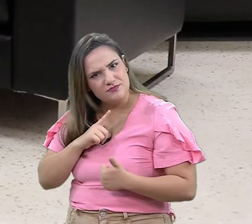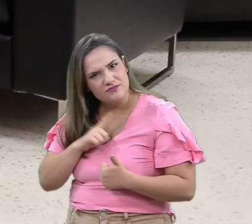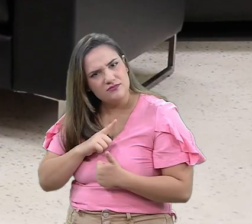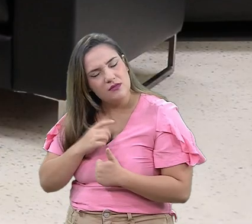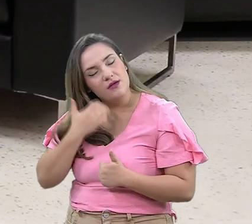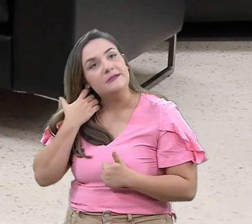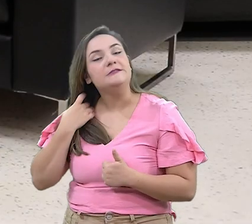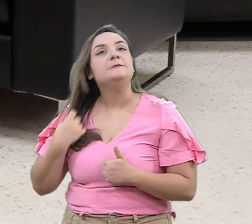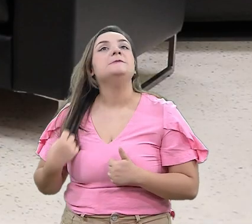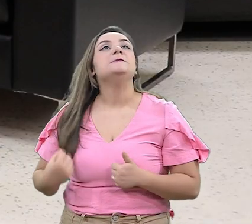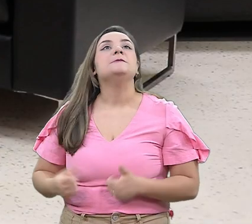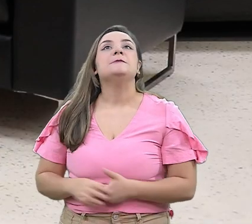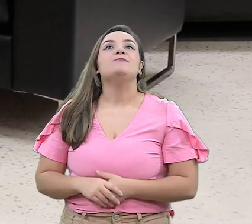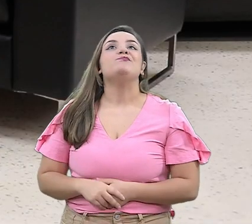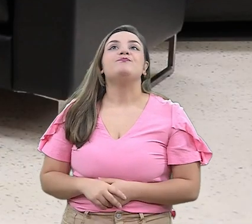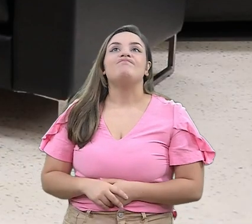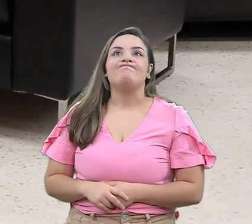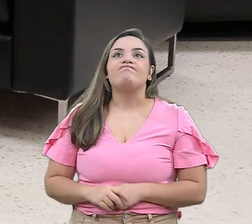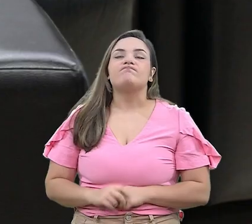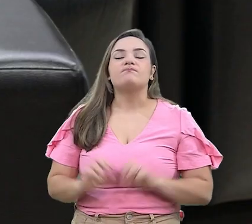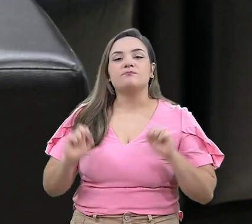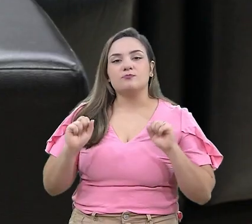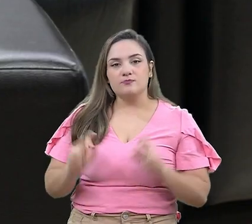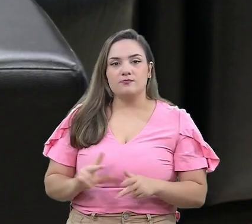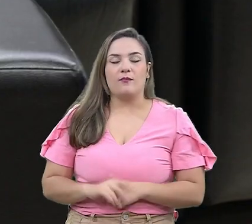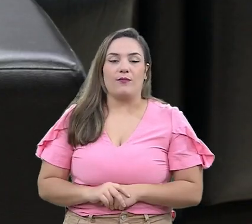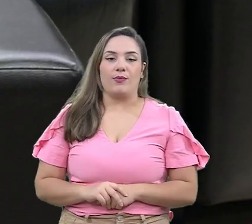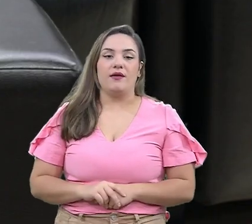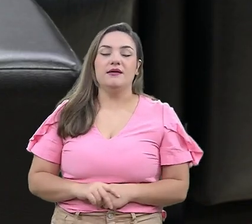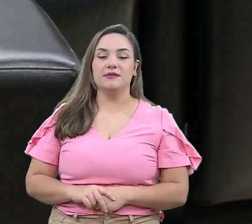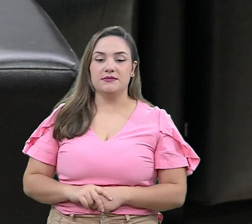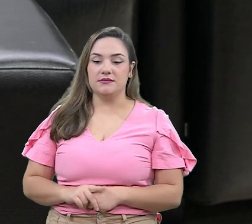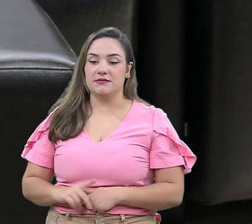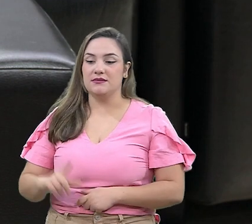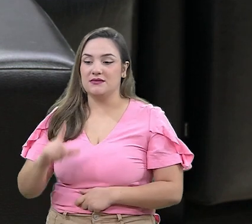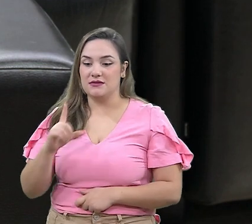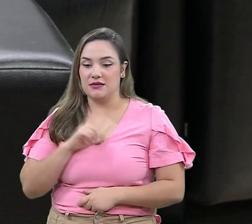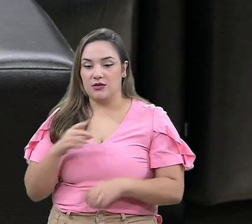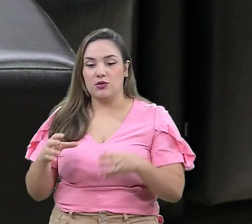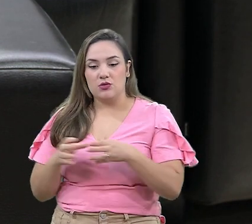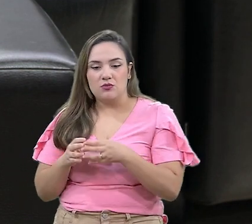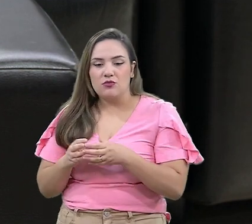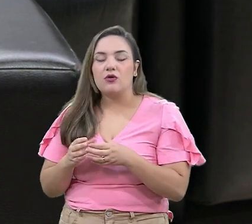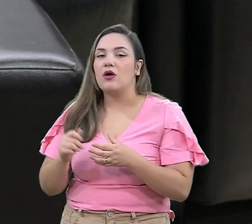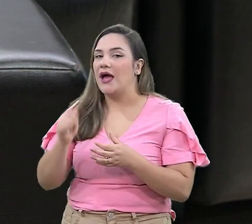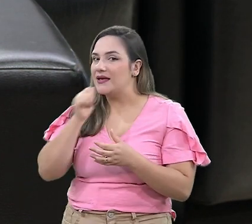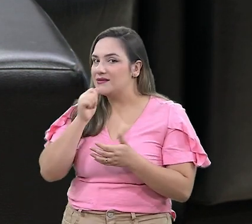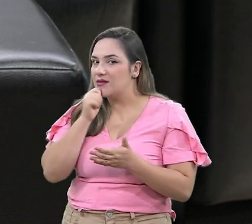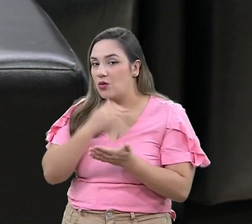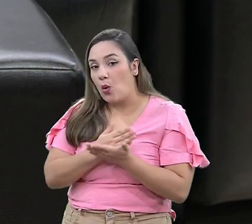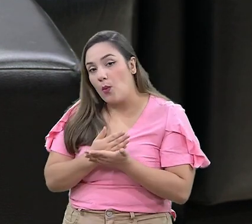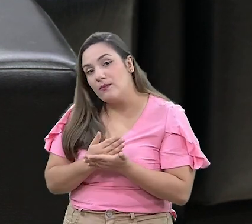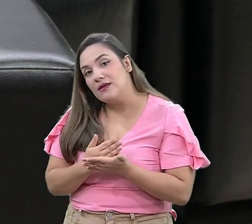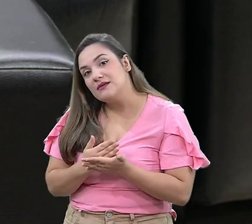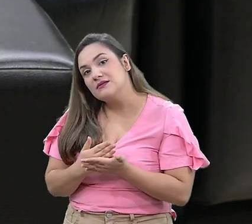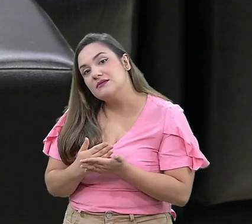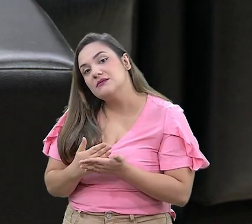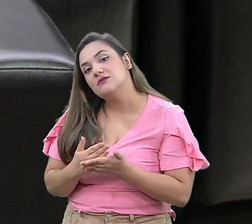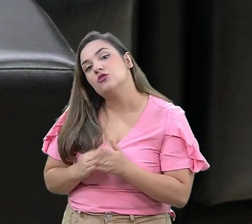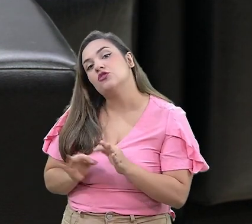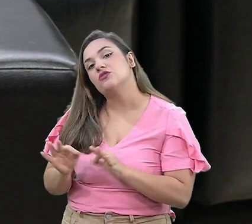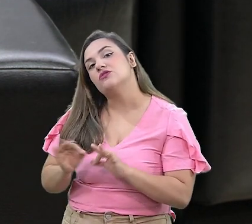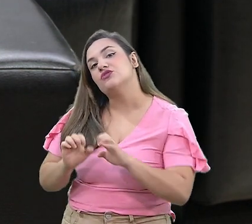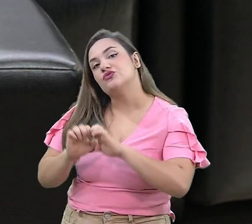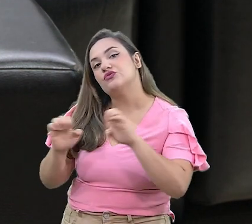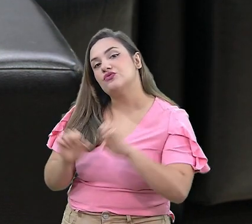também cuida disso, trata disso? Sim, nós temos, como a comissão ainda está se estruturando, porque